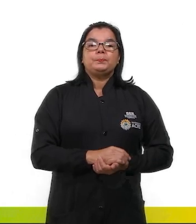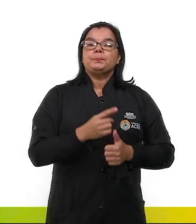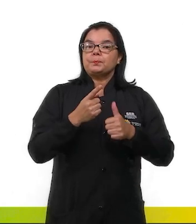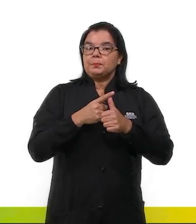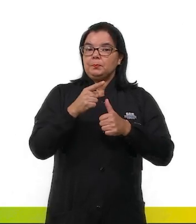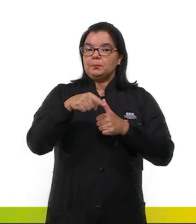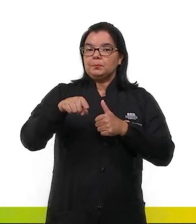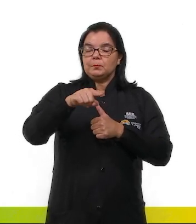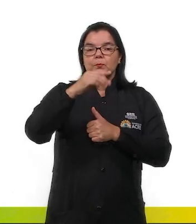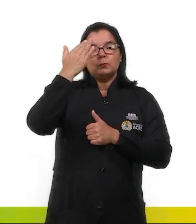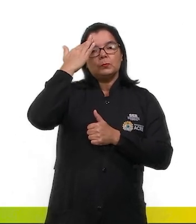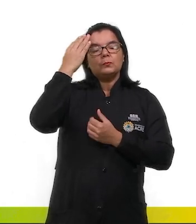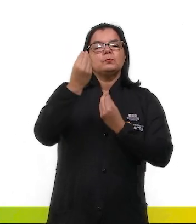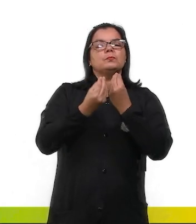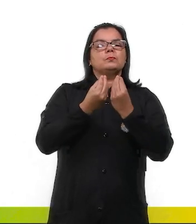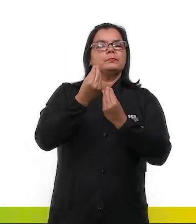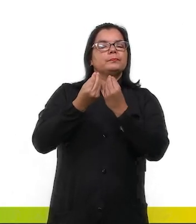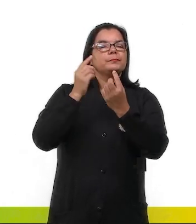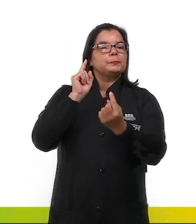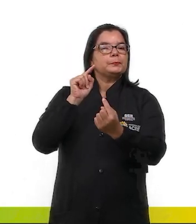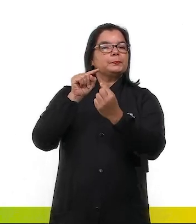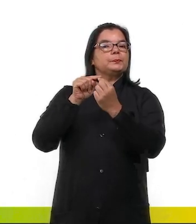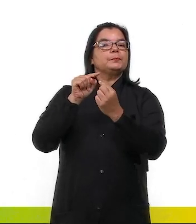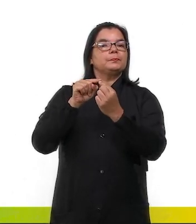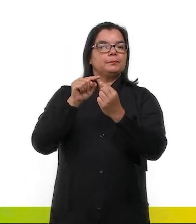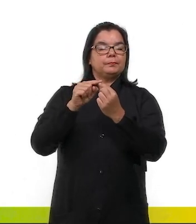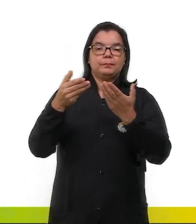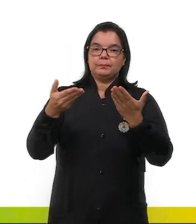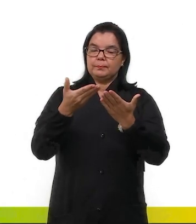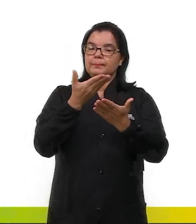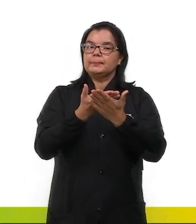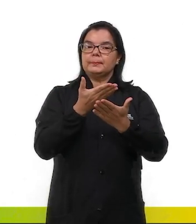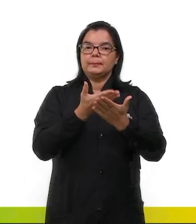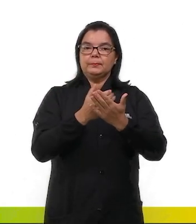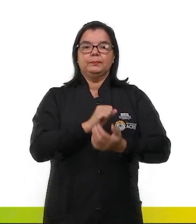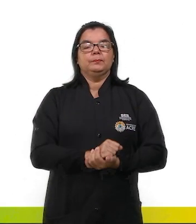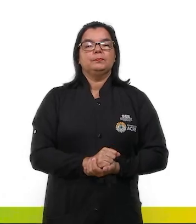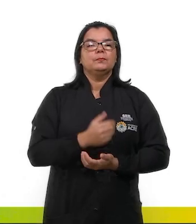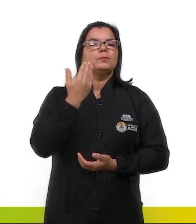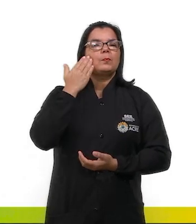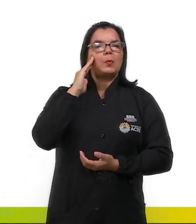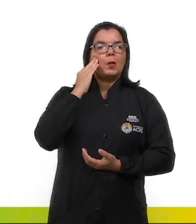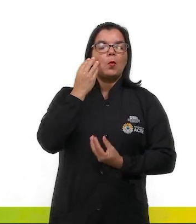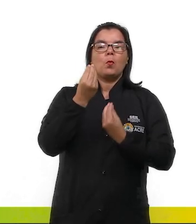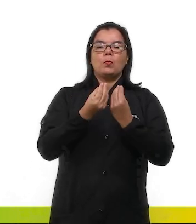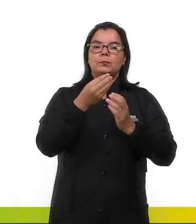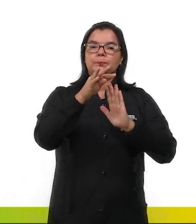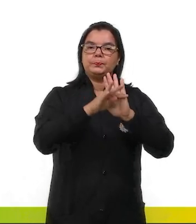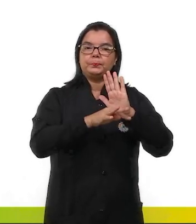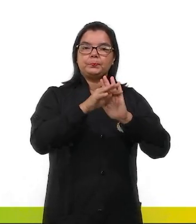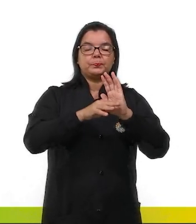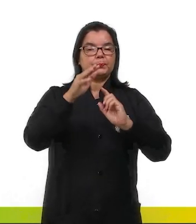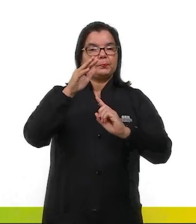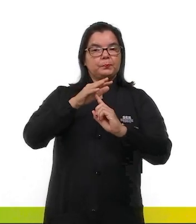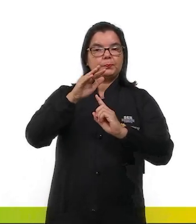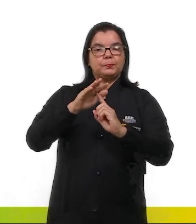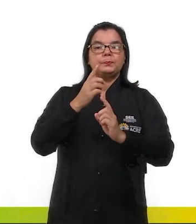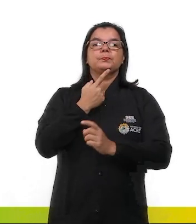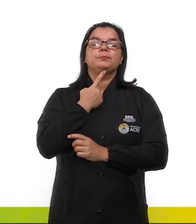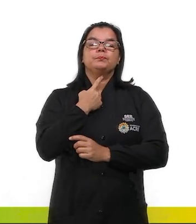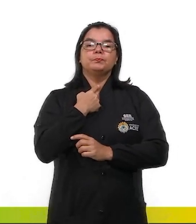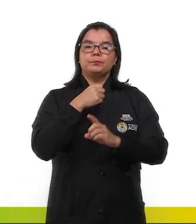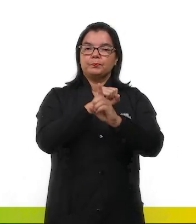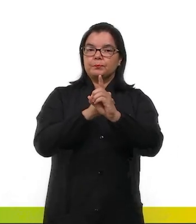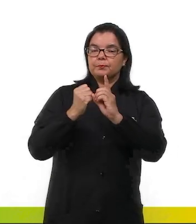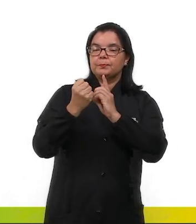vocês precisam entender quais são os nossos objetivos a partir dessa aula. Ou seja, compreender como os textos são influenciados